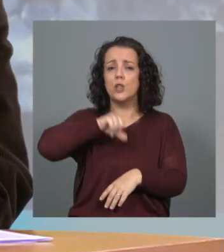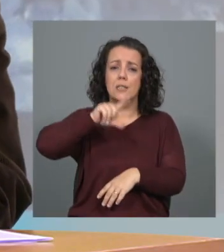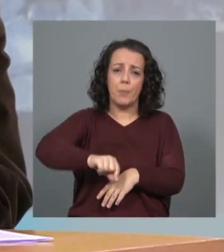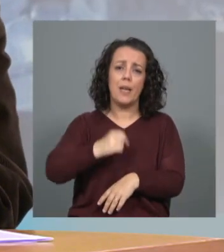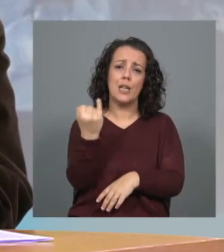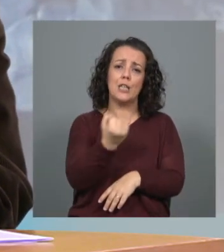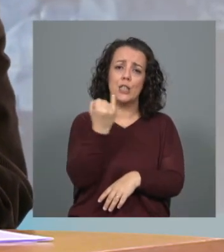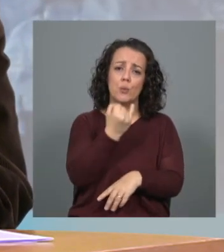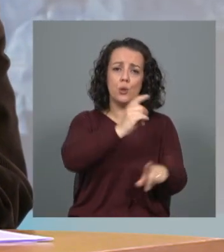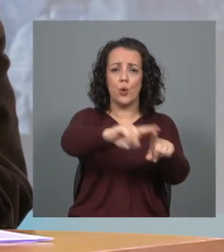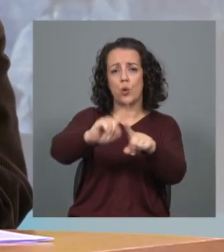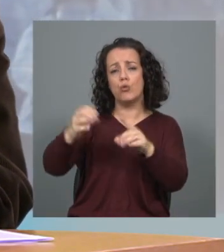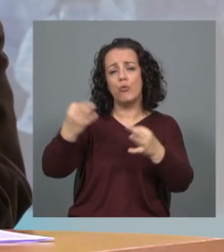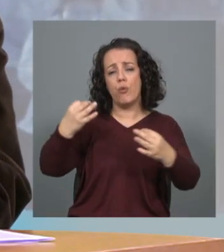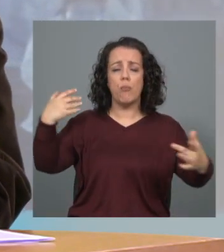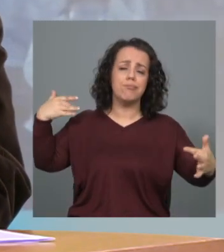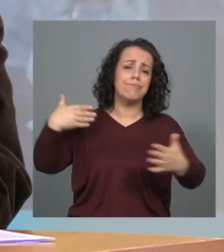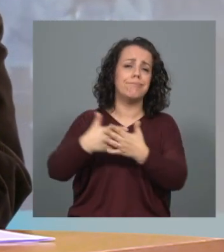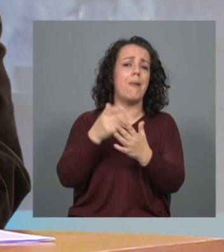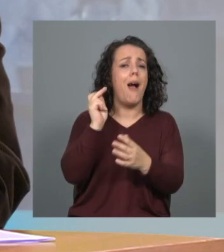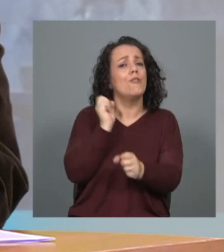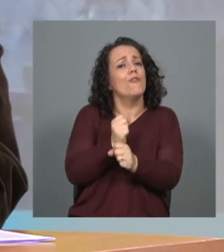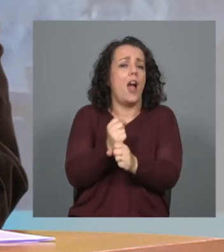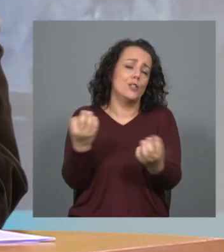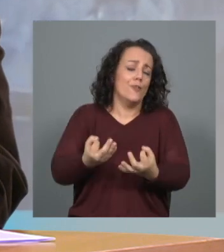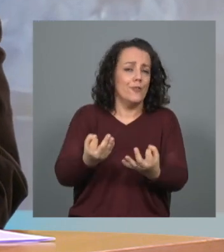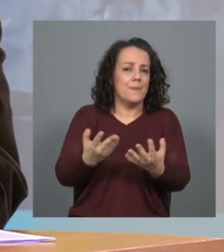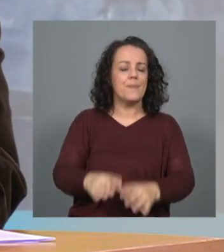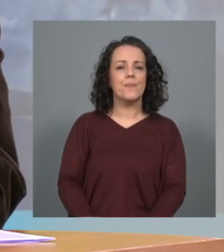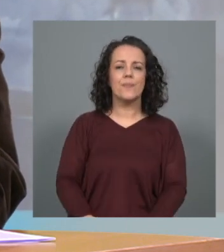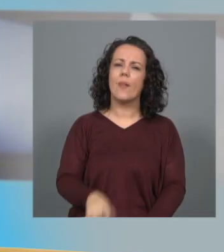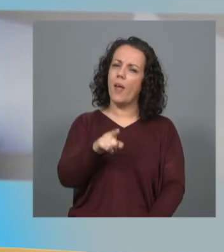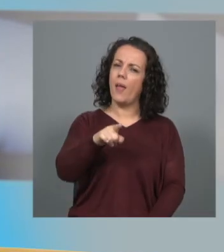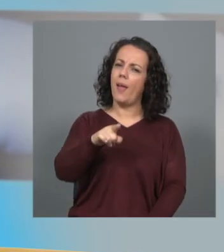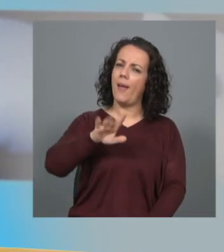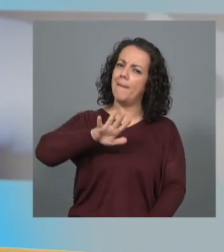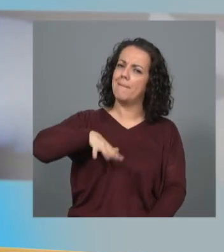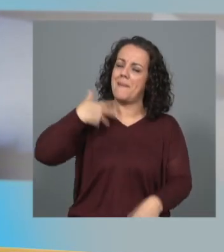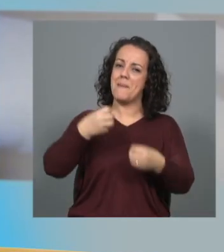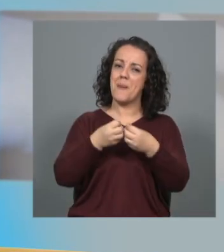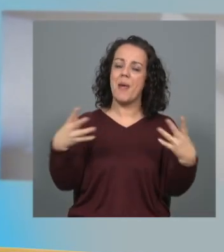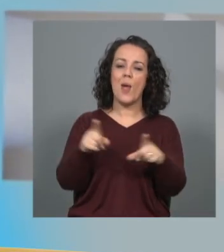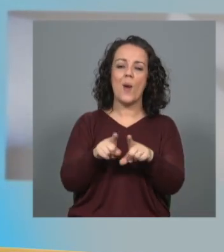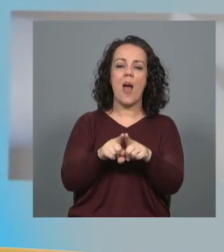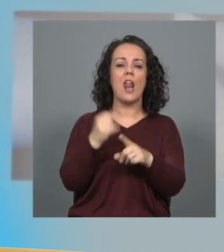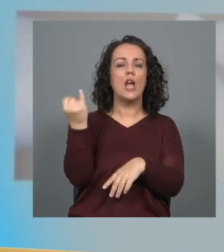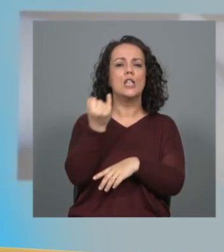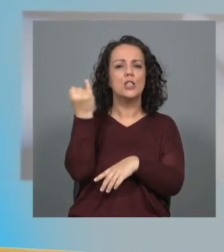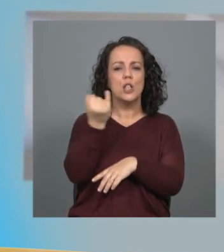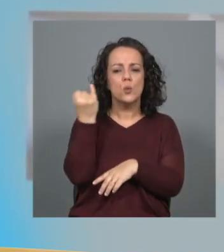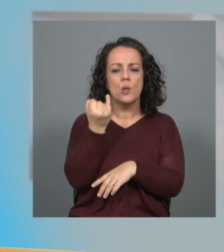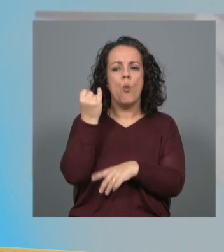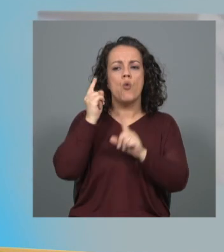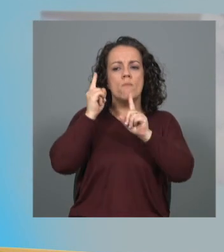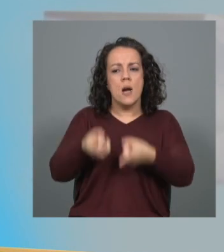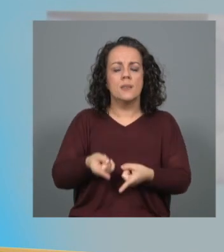instituições têm vindo a fazer ao longo dos anos. É uma tendência a que se assiste, essa das instituições começarem a valorizar